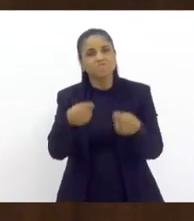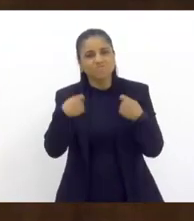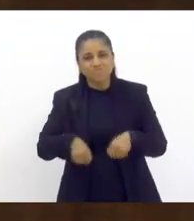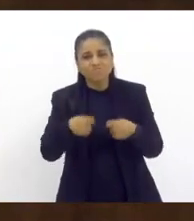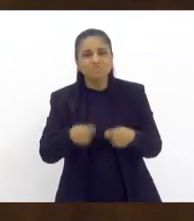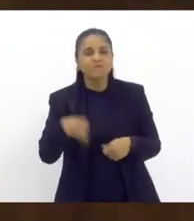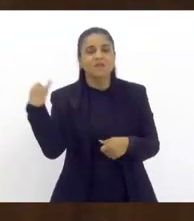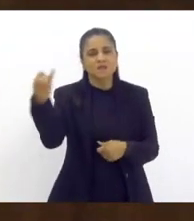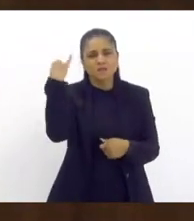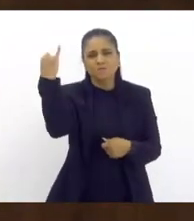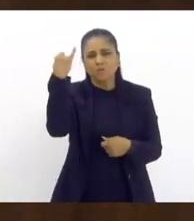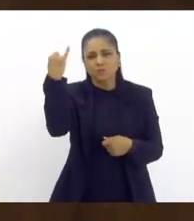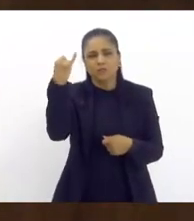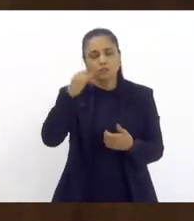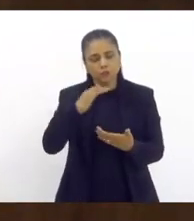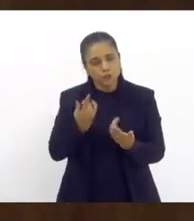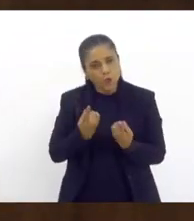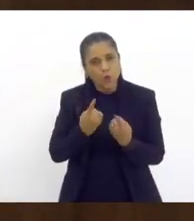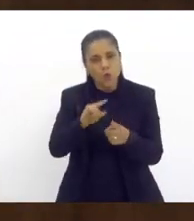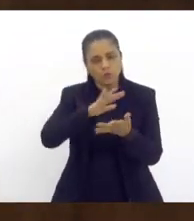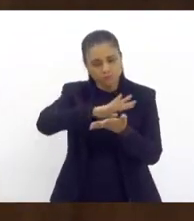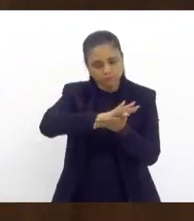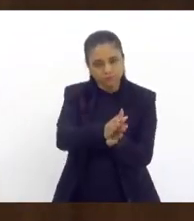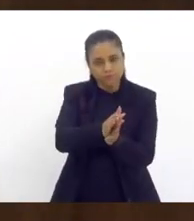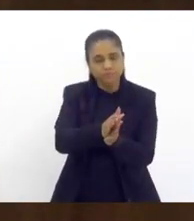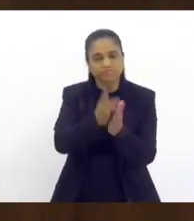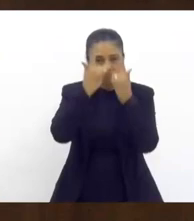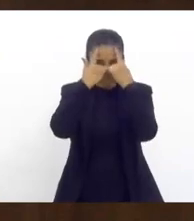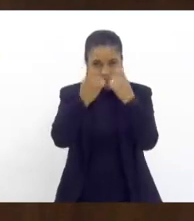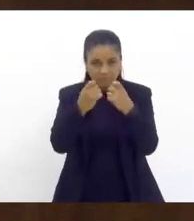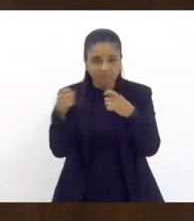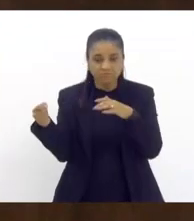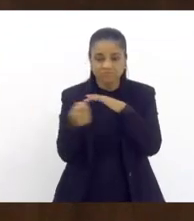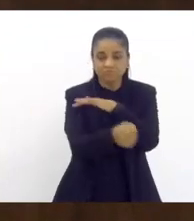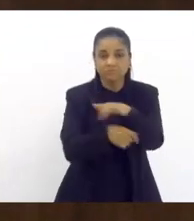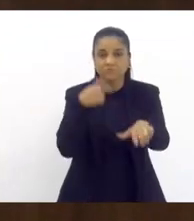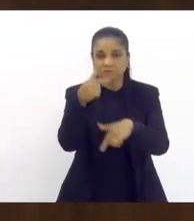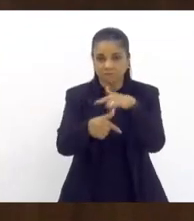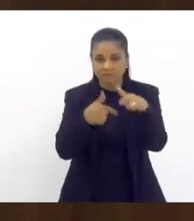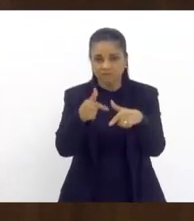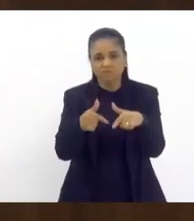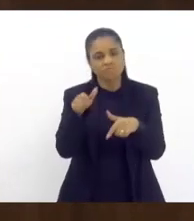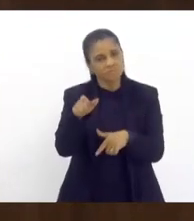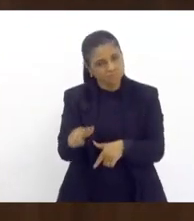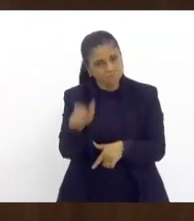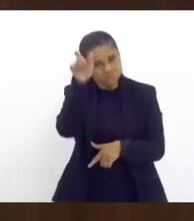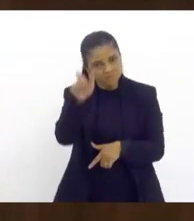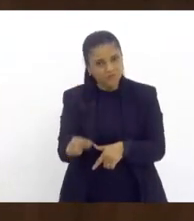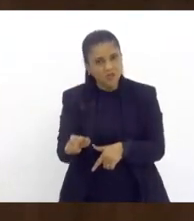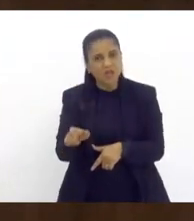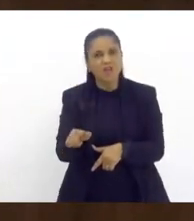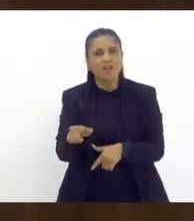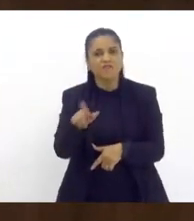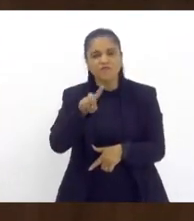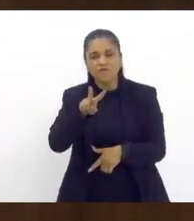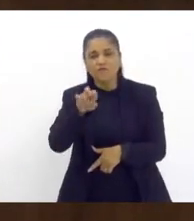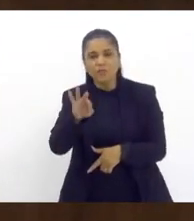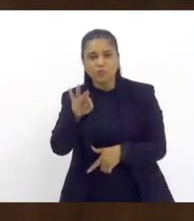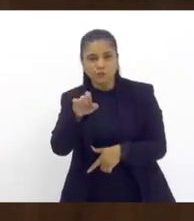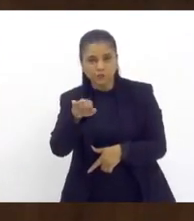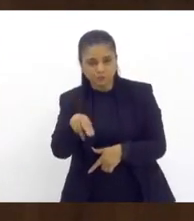garantir, combater a discriminação no mercado de trabalho, porque essas mulheres foram vítimas de violência, elas não podem